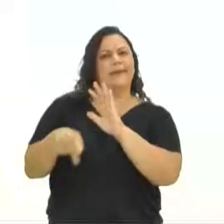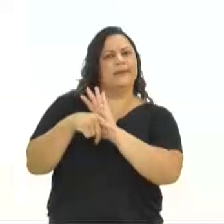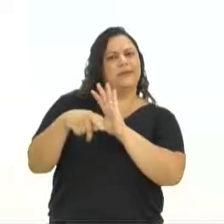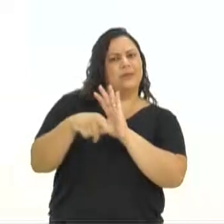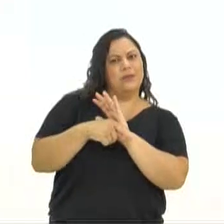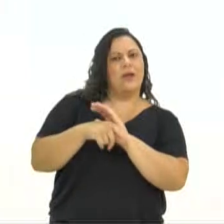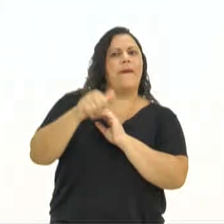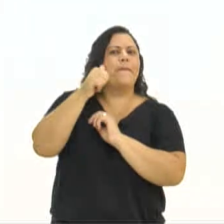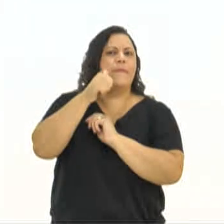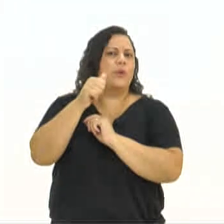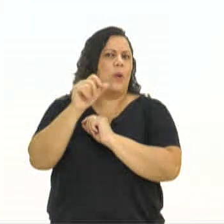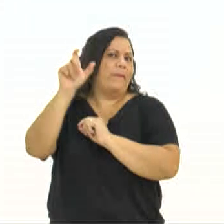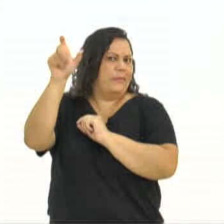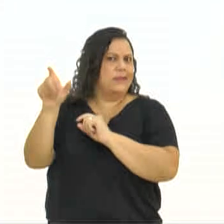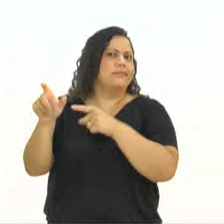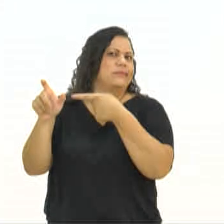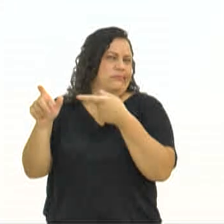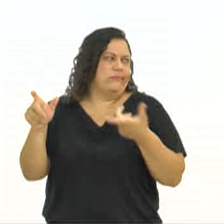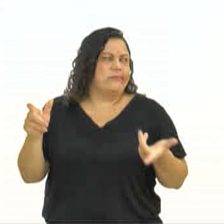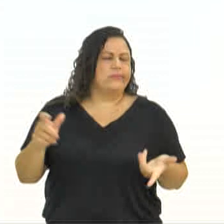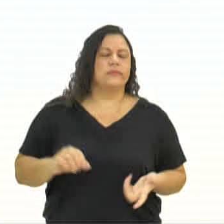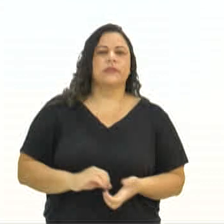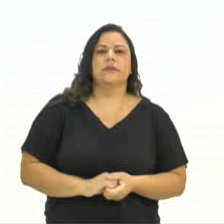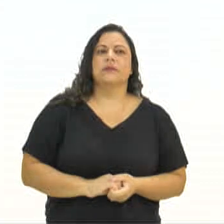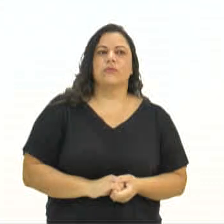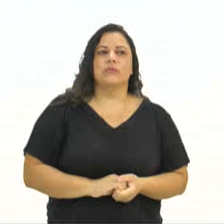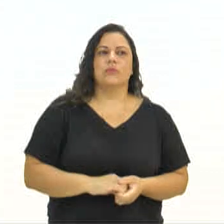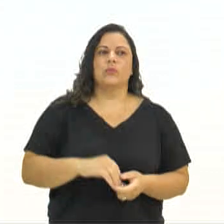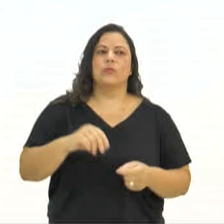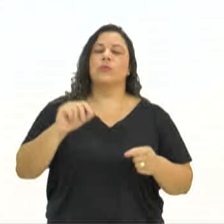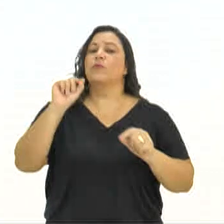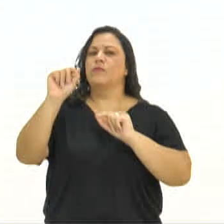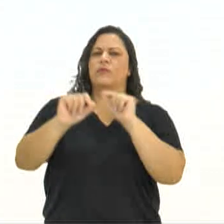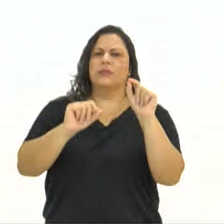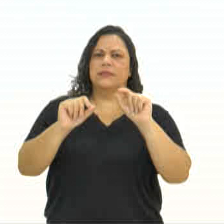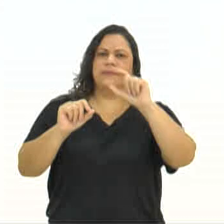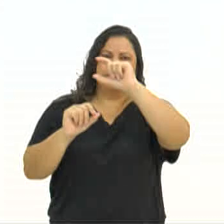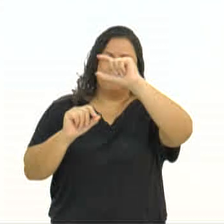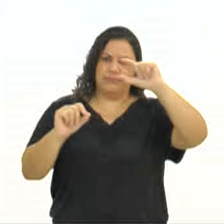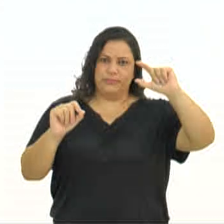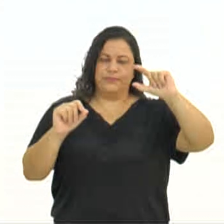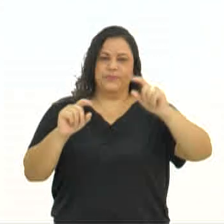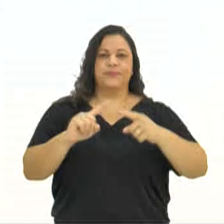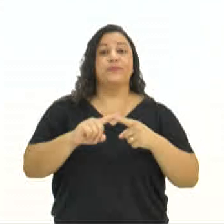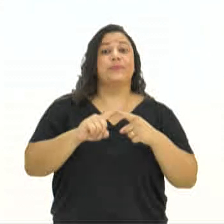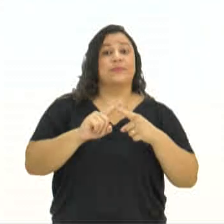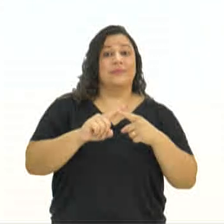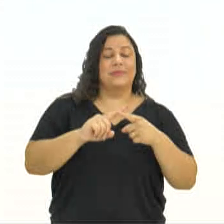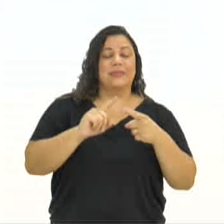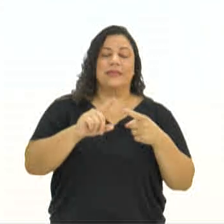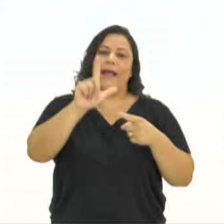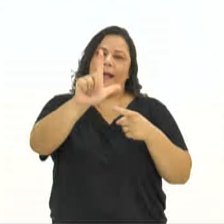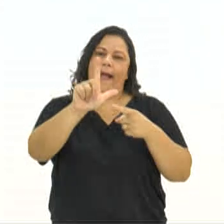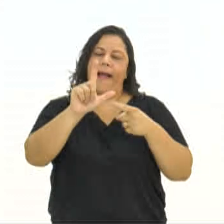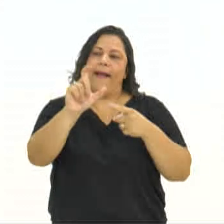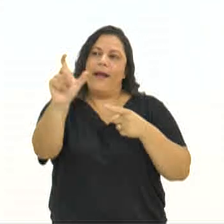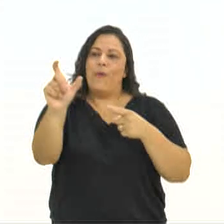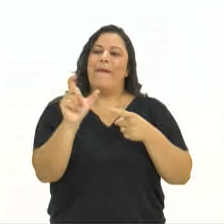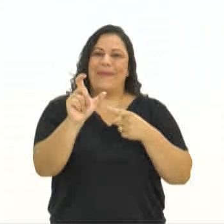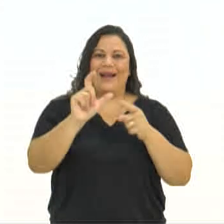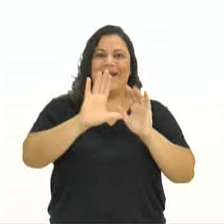Então, provavelmente vocês tenham marcado que é uma linha ladrona, que é uma palavra que